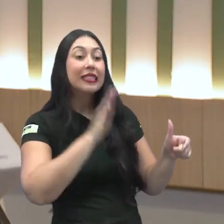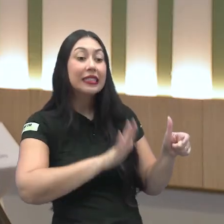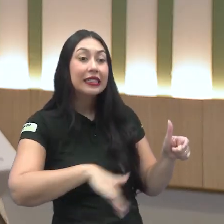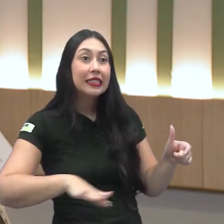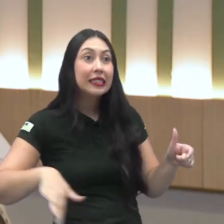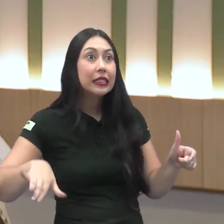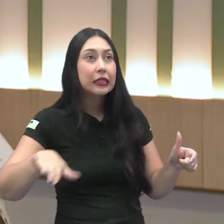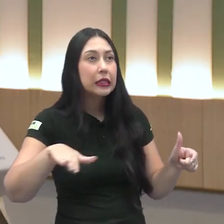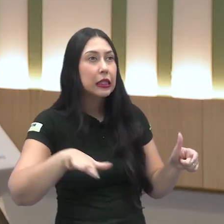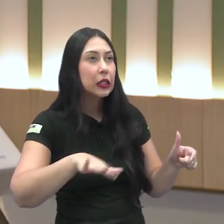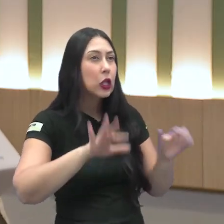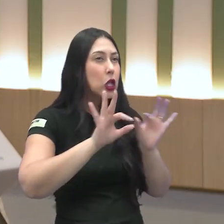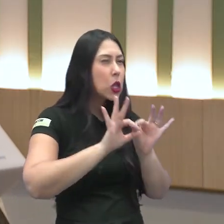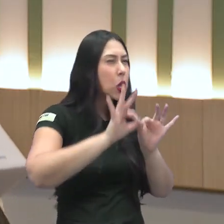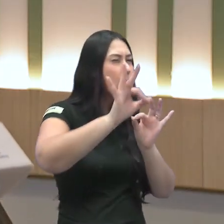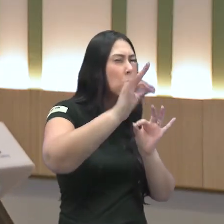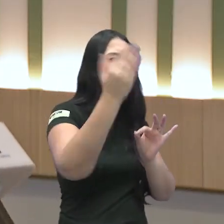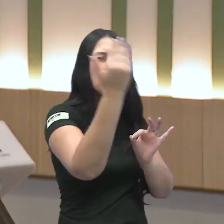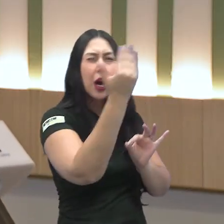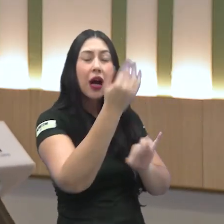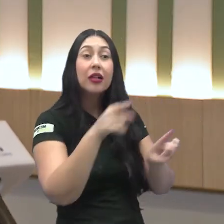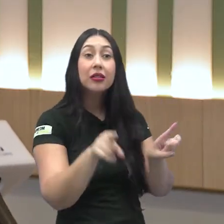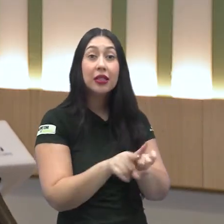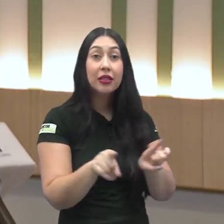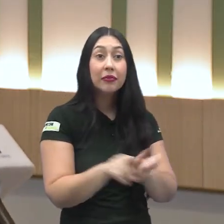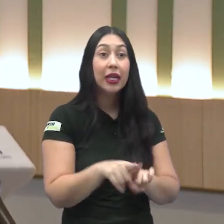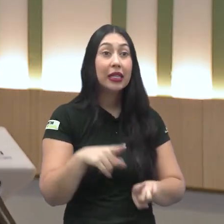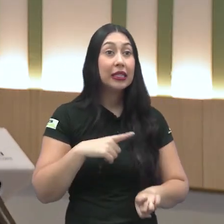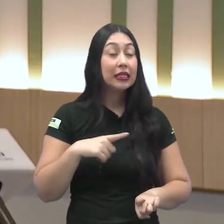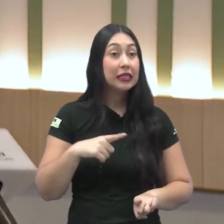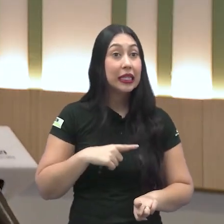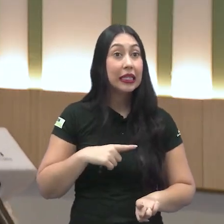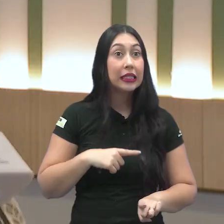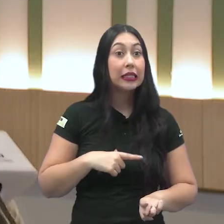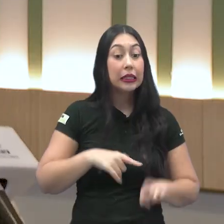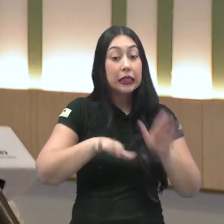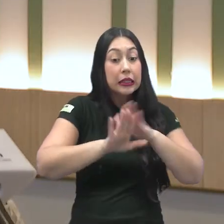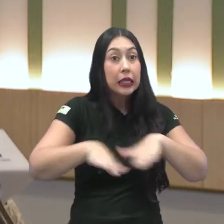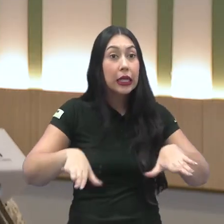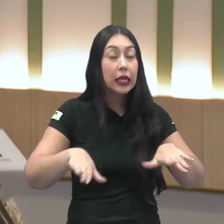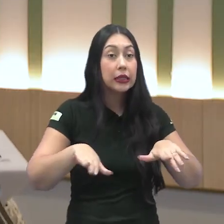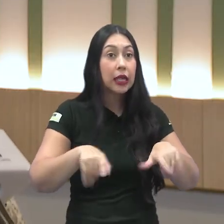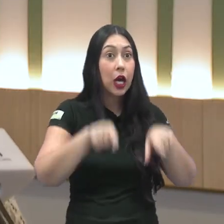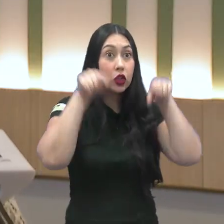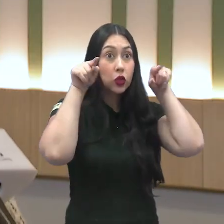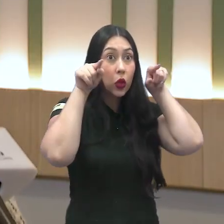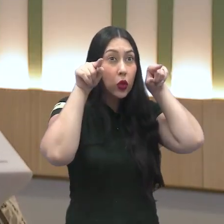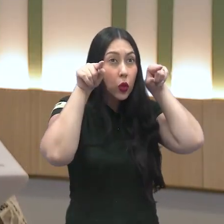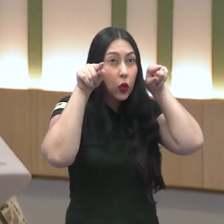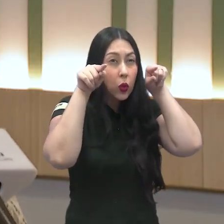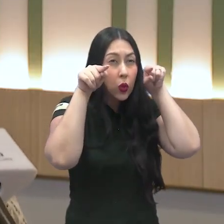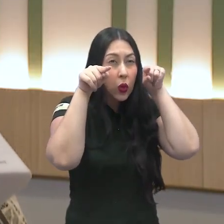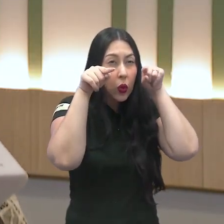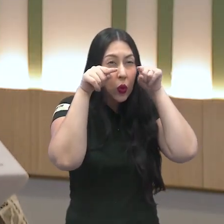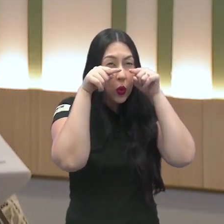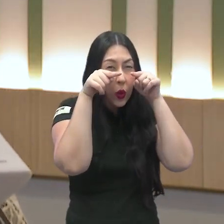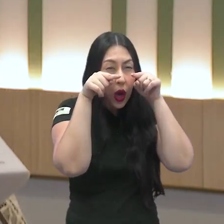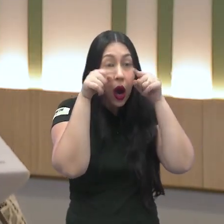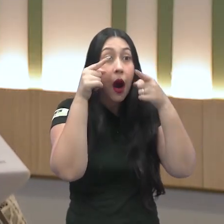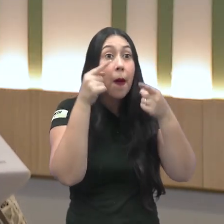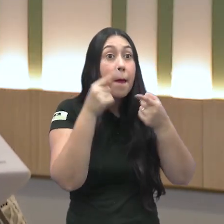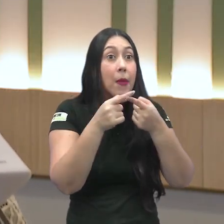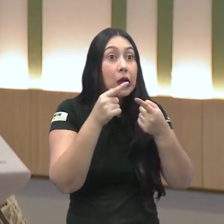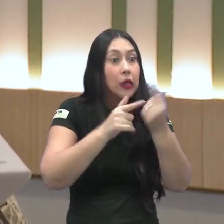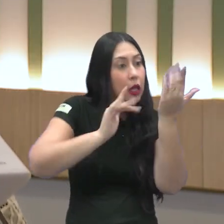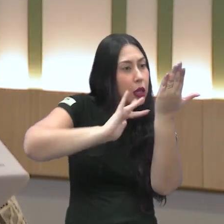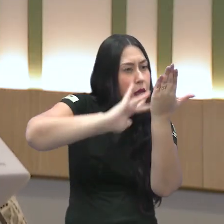tem crianças que já estão desenvolvendo estrabismo convergente, aquele olhinho começa a entortar para dentro por causa do